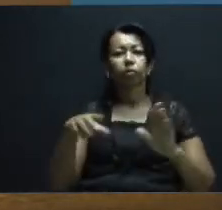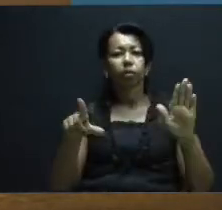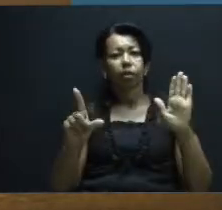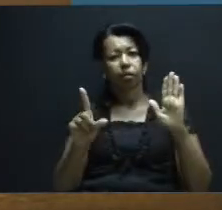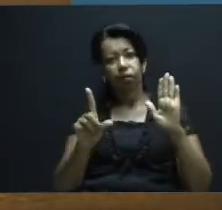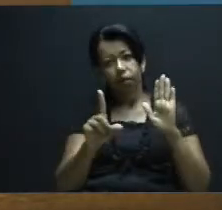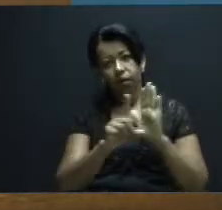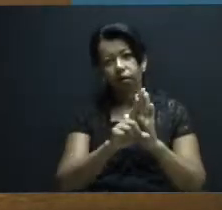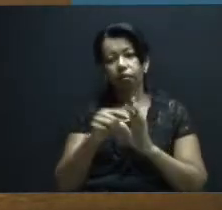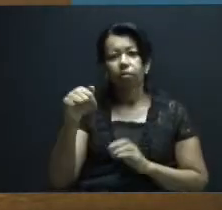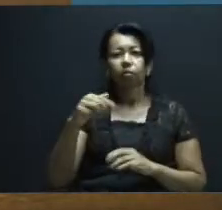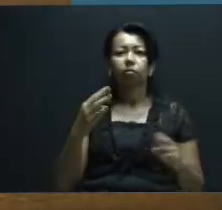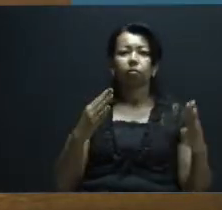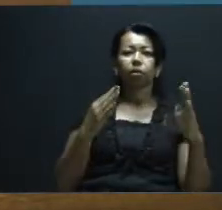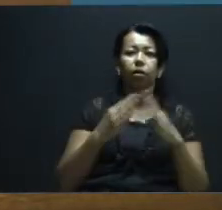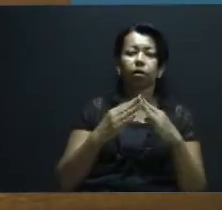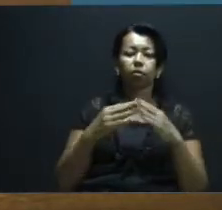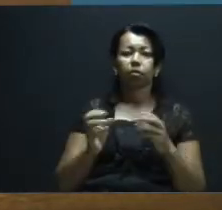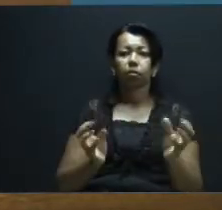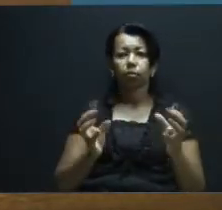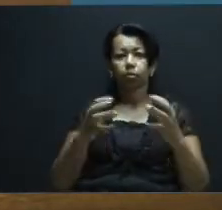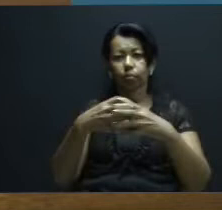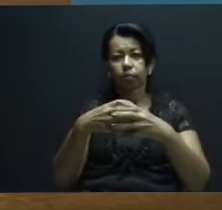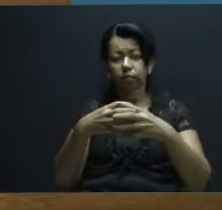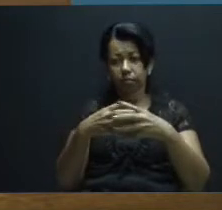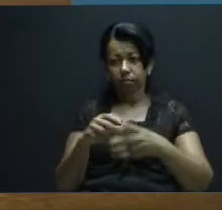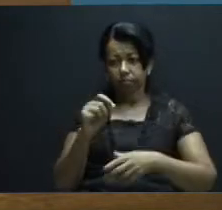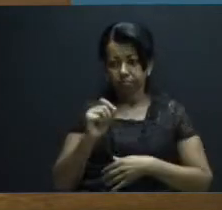câmara que está hoje na comissão